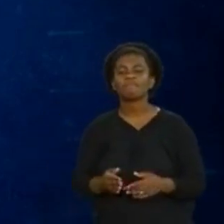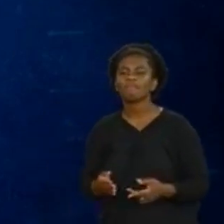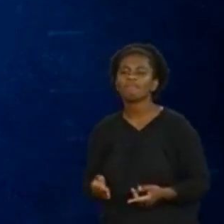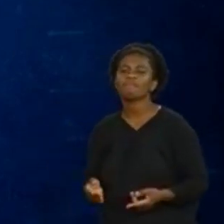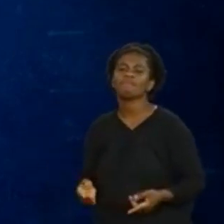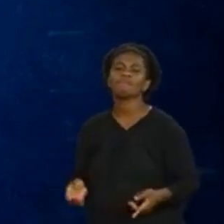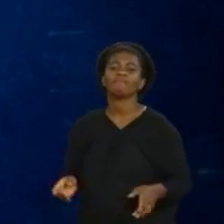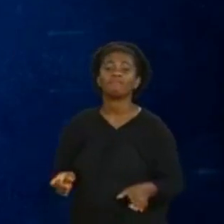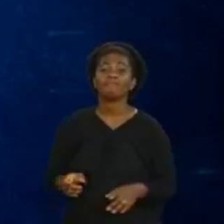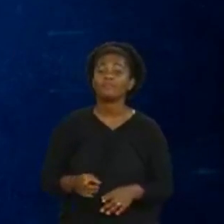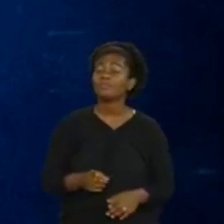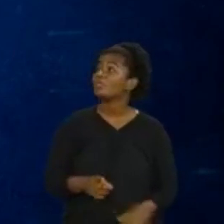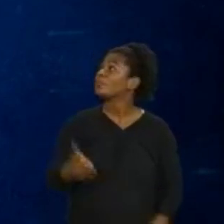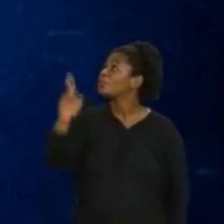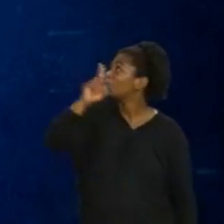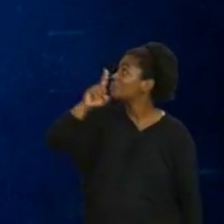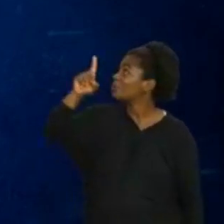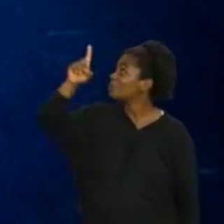Comece a sorrir.